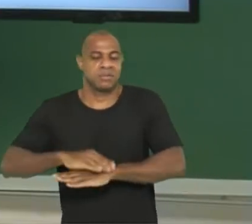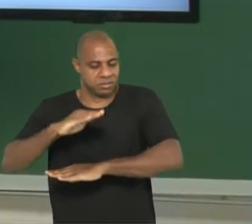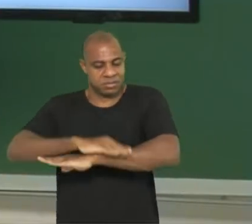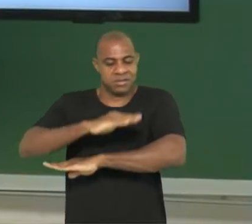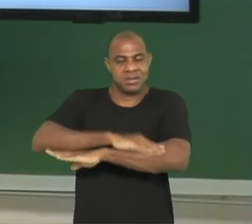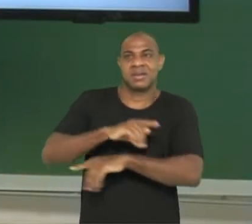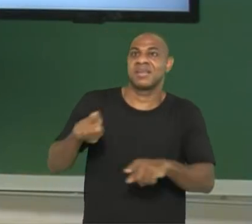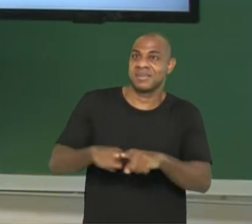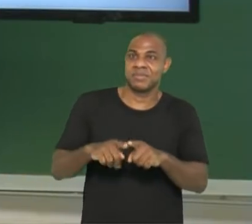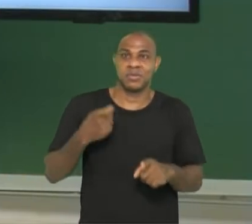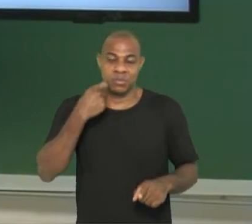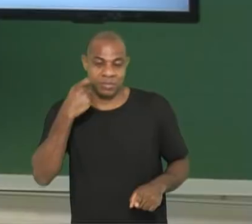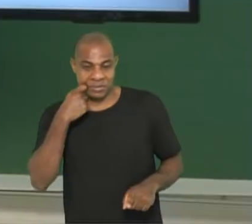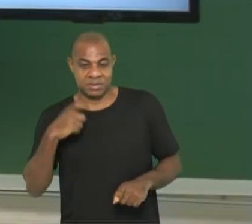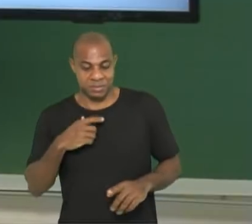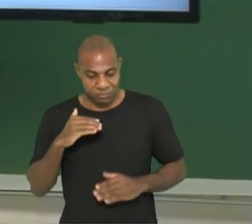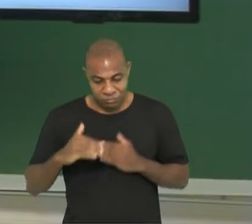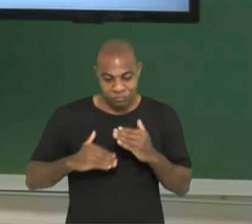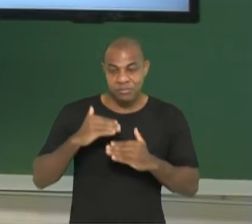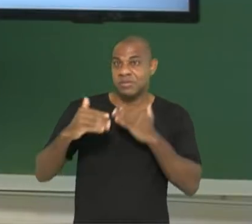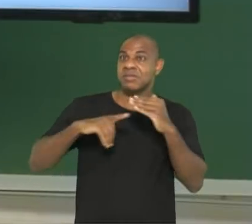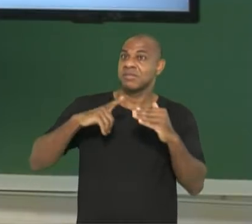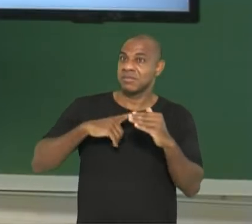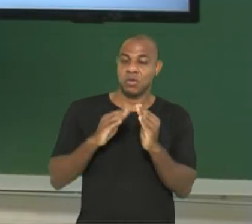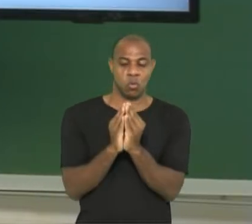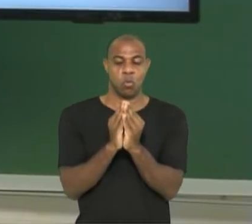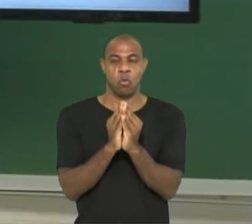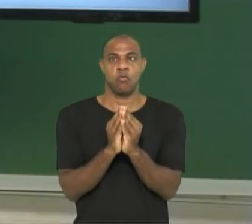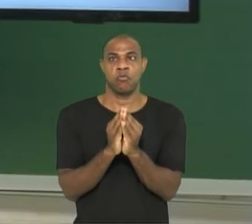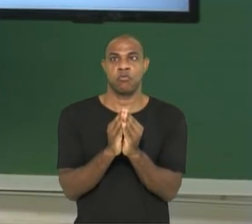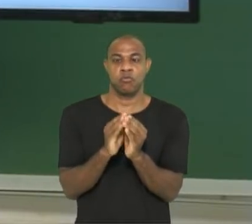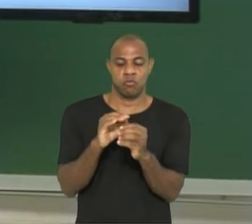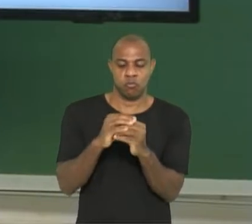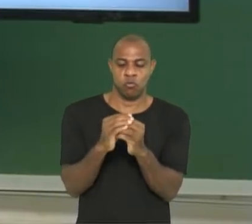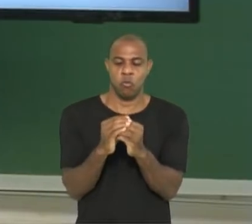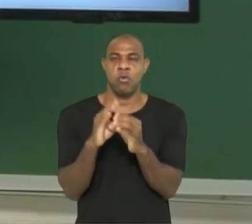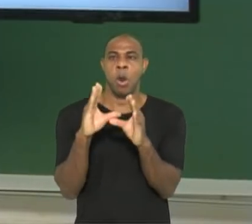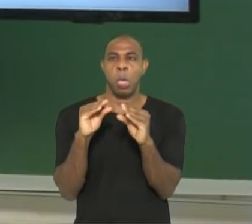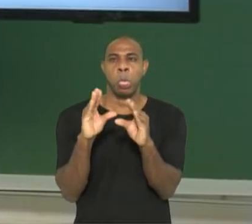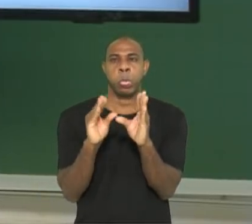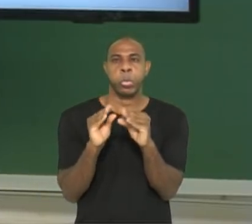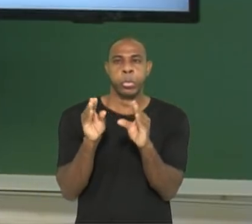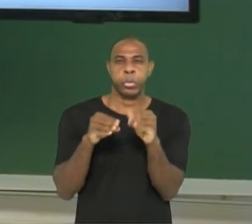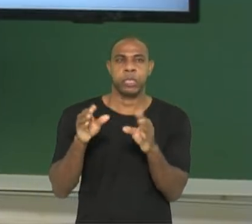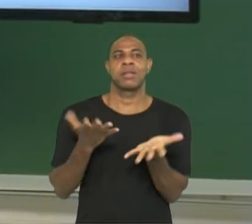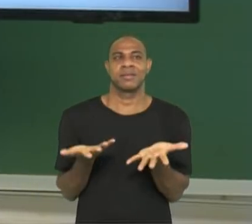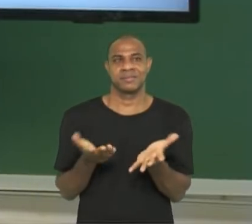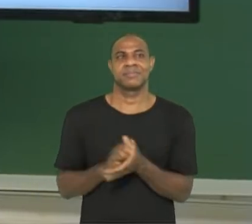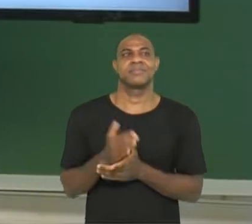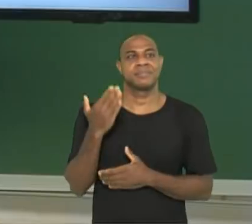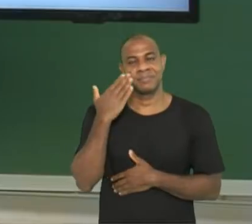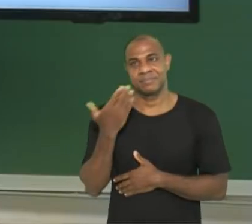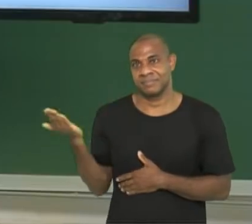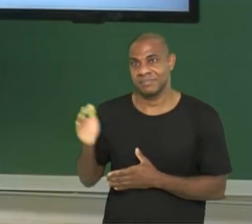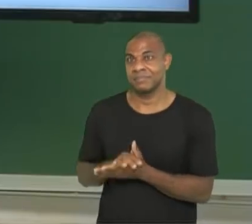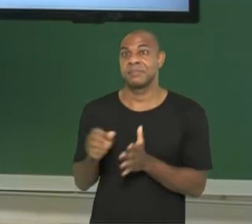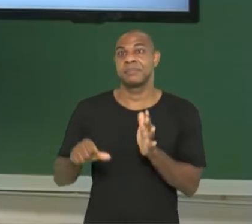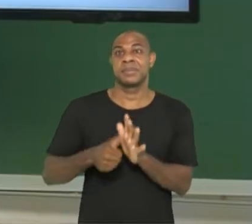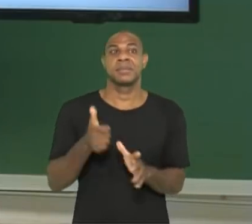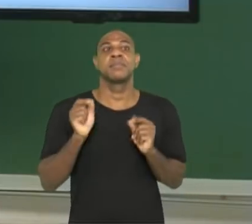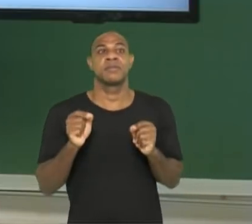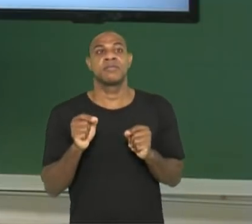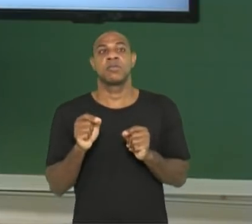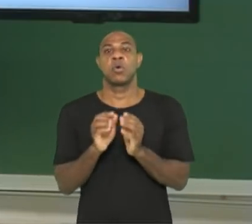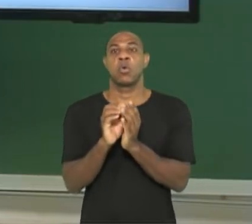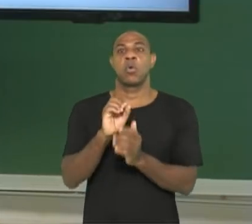tinham desenvolvimento por ovos, só que eram ovos sem casca. Então, quando te perguntarem, você já vai saber responder. Quem veio primeiro